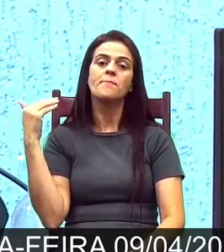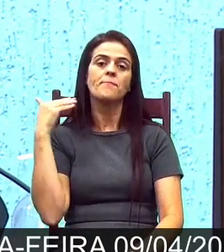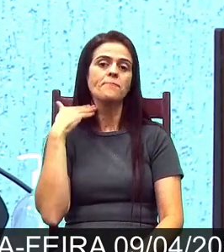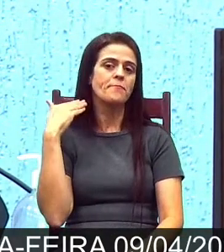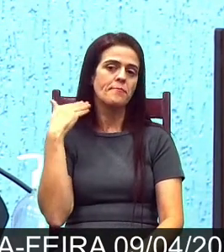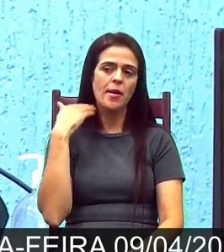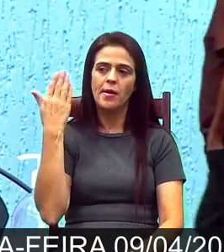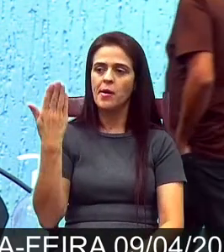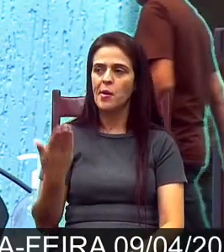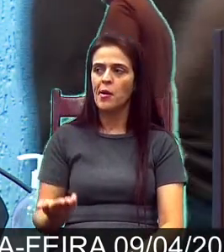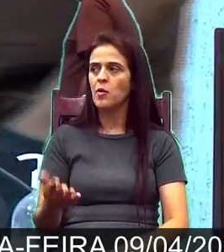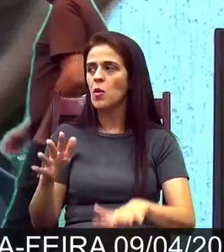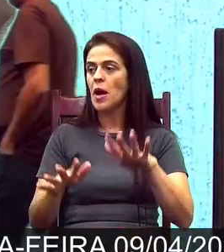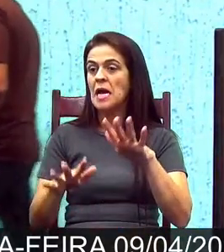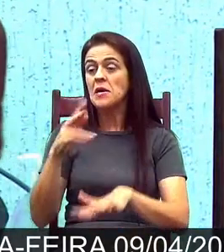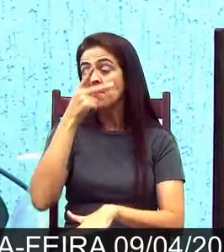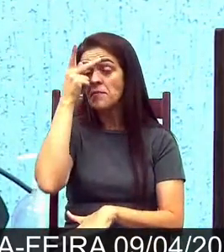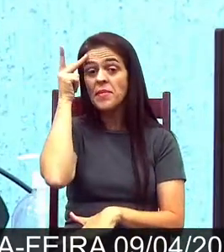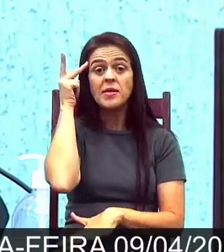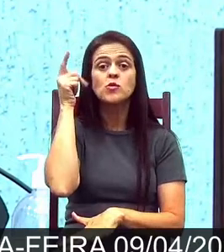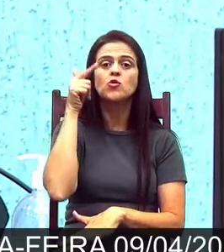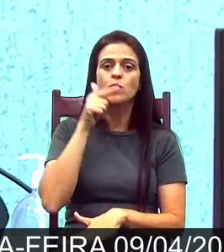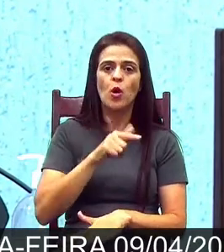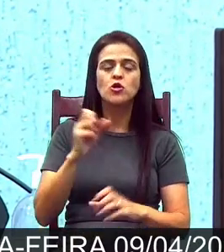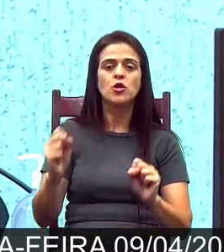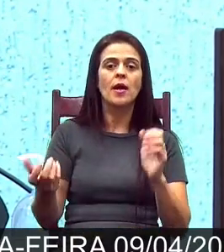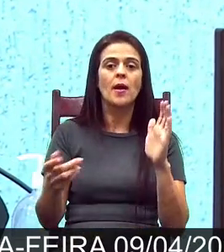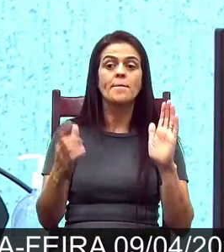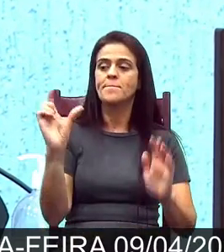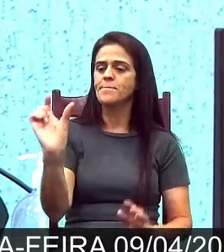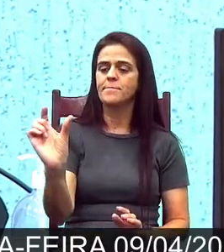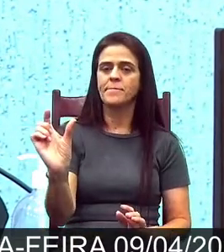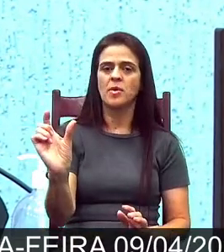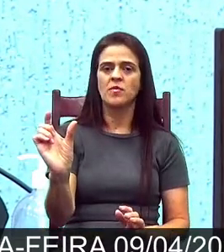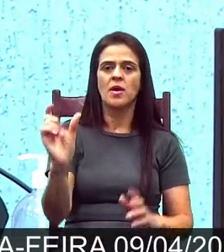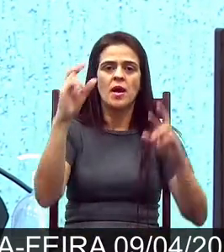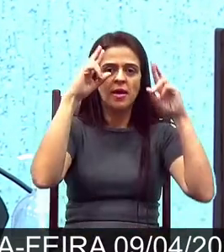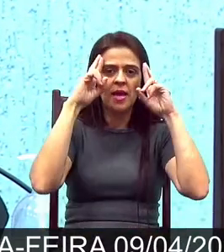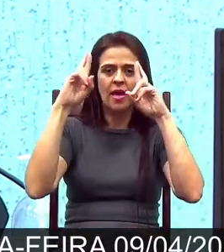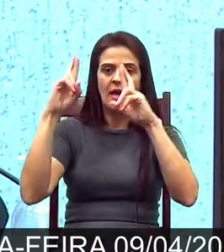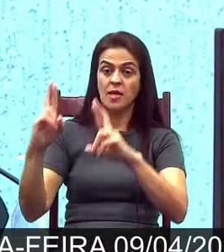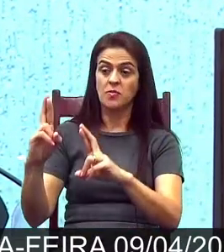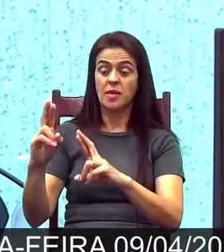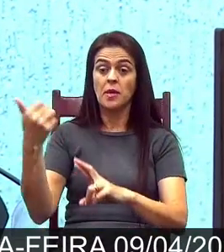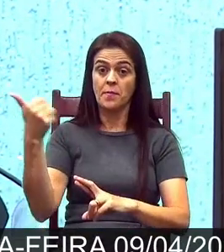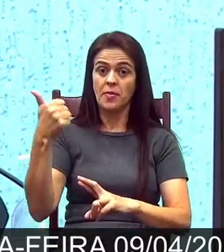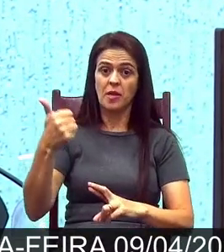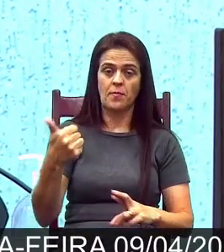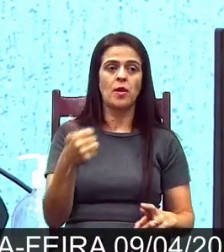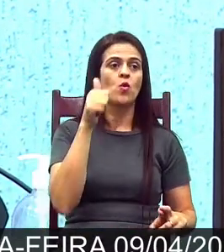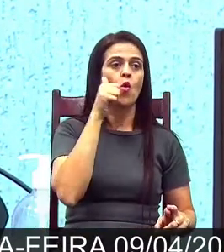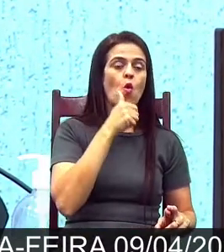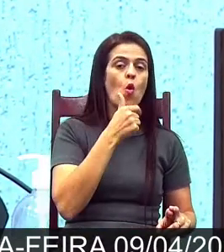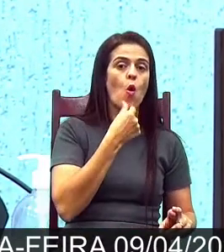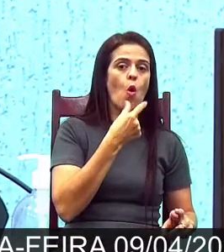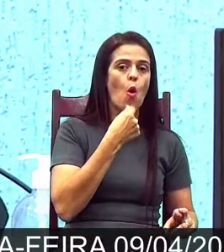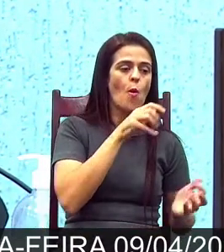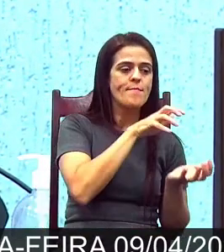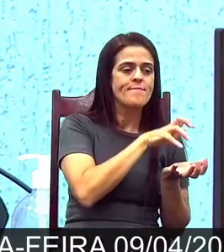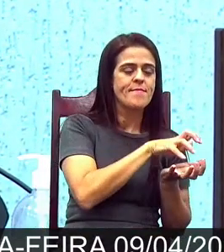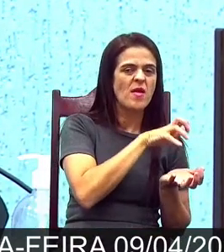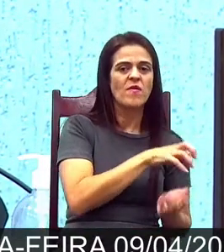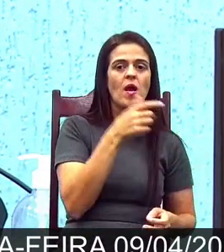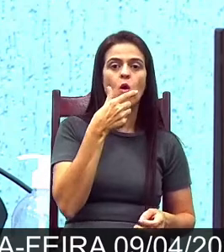seja cliente da agência bancária. O doador sempre deverá respeitar o atendimento prioritário dos idosos, gestantes, mulheres com crianças de